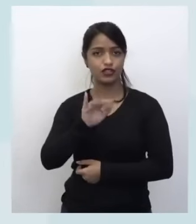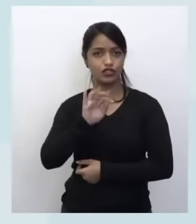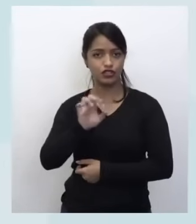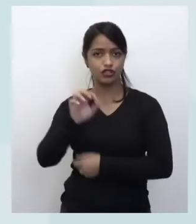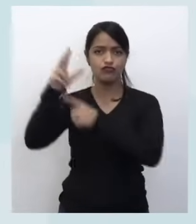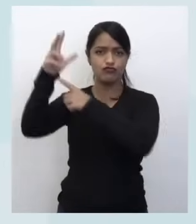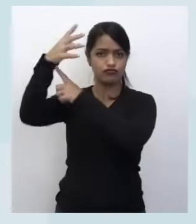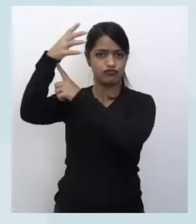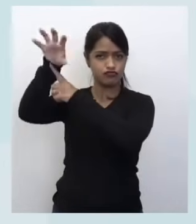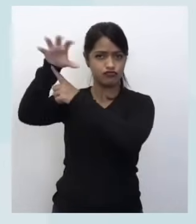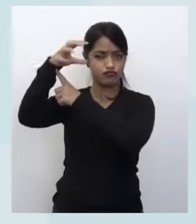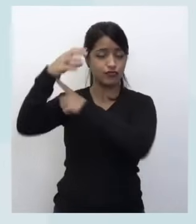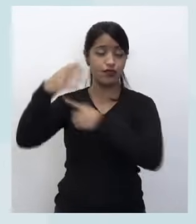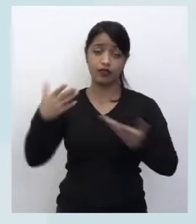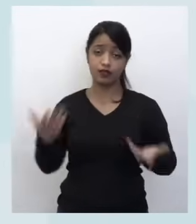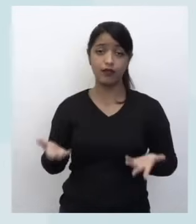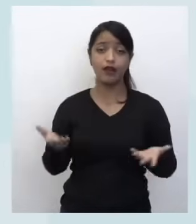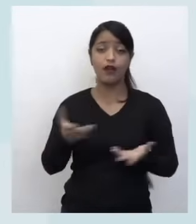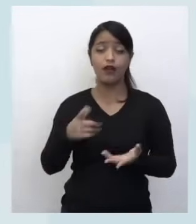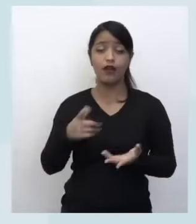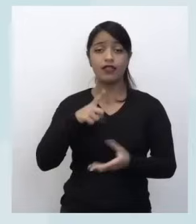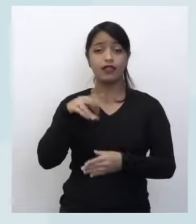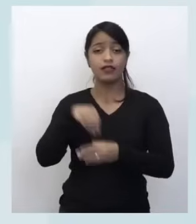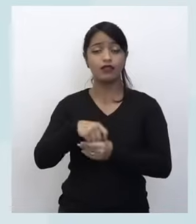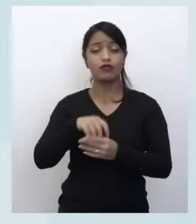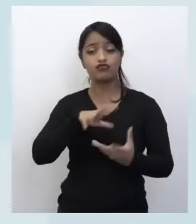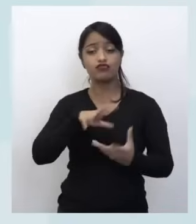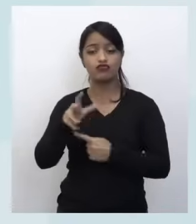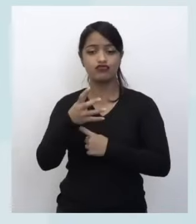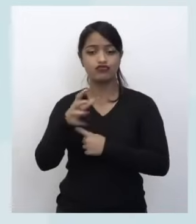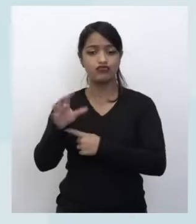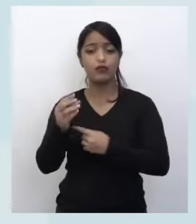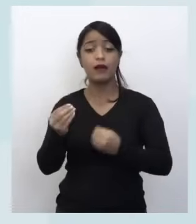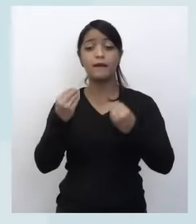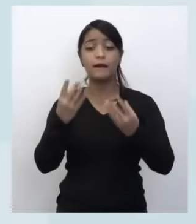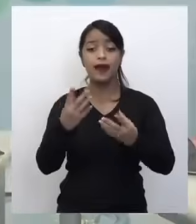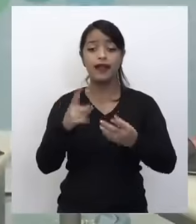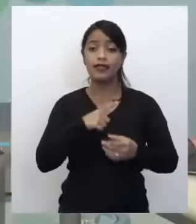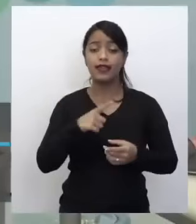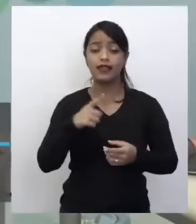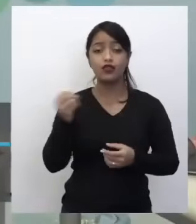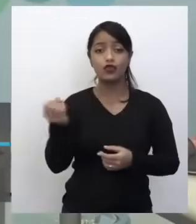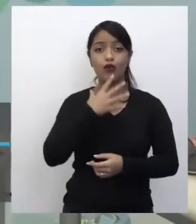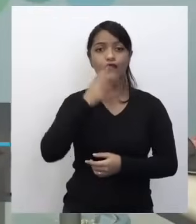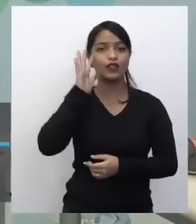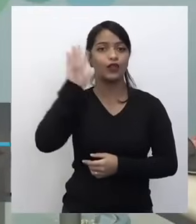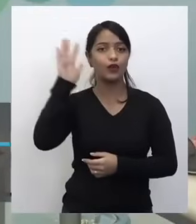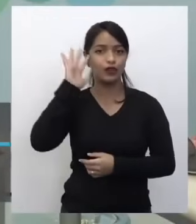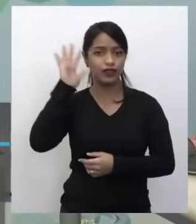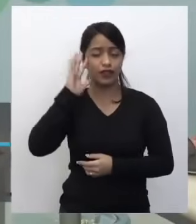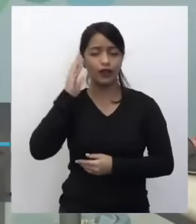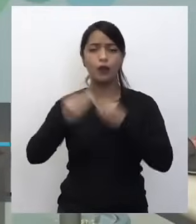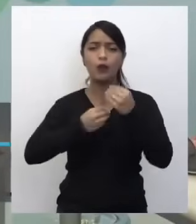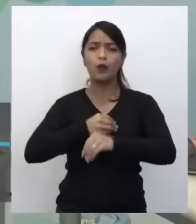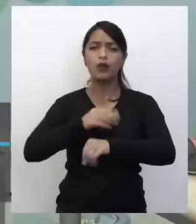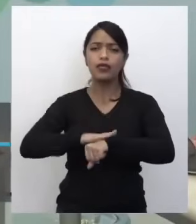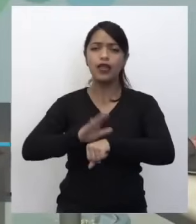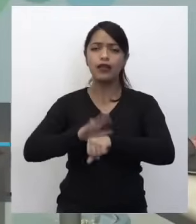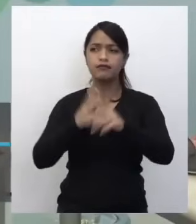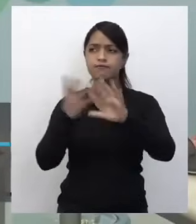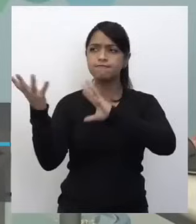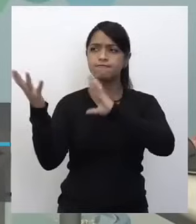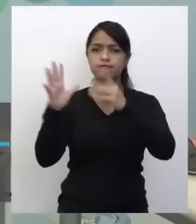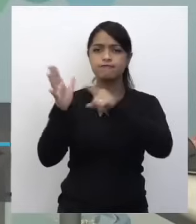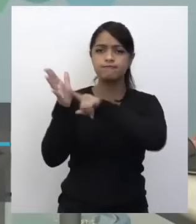tinham a finalidade de explicar o funcionamento dos sistemas de tempo, nessa ideia de realmente entender